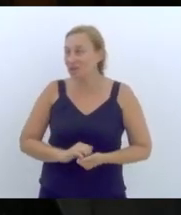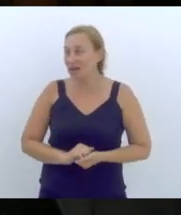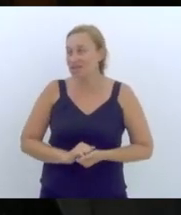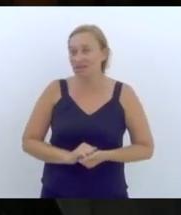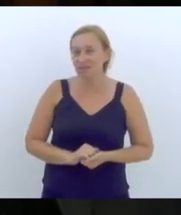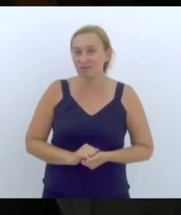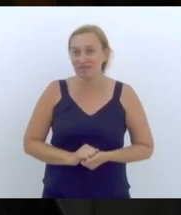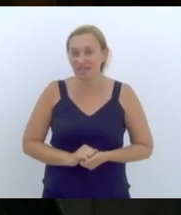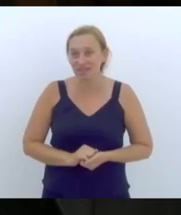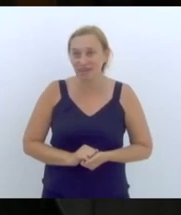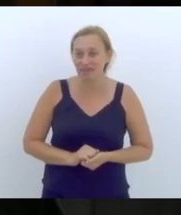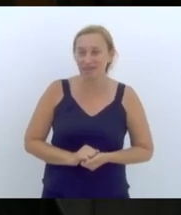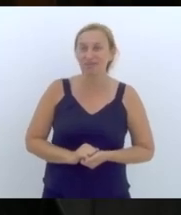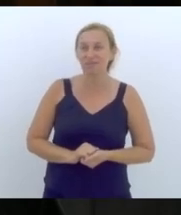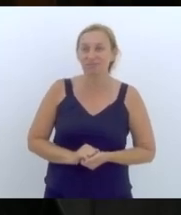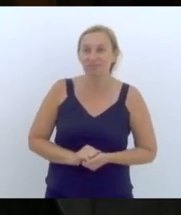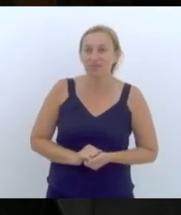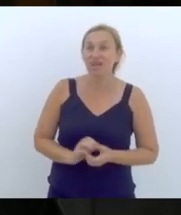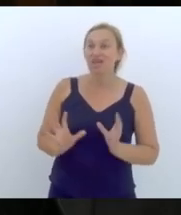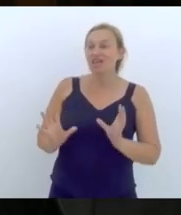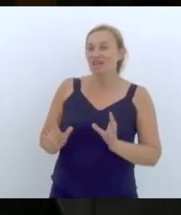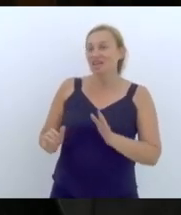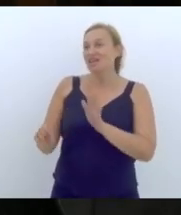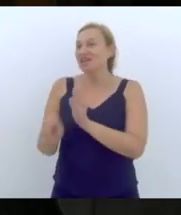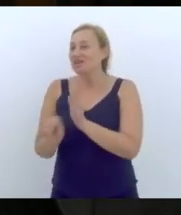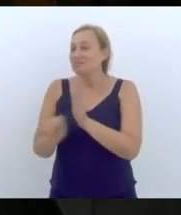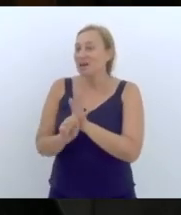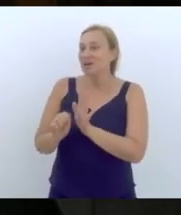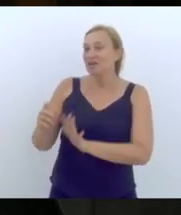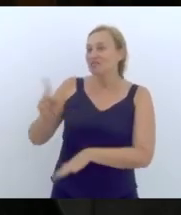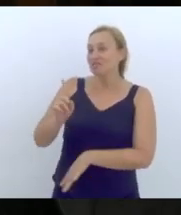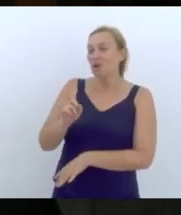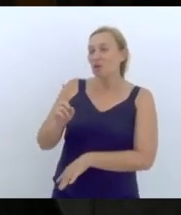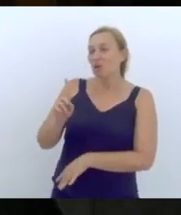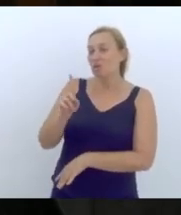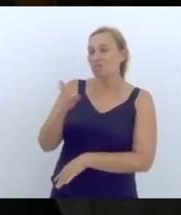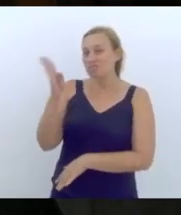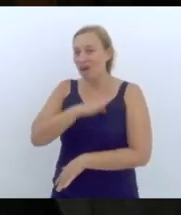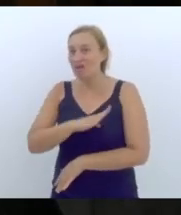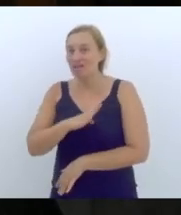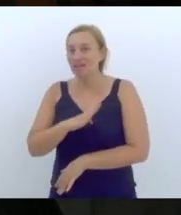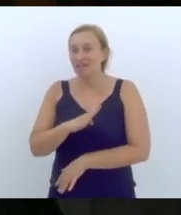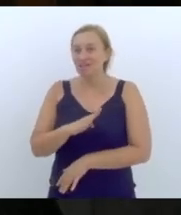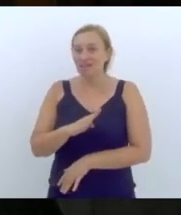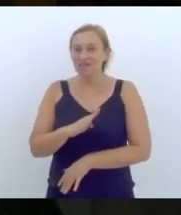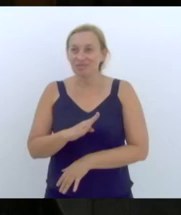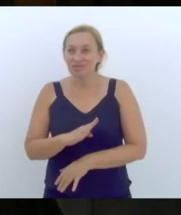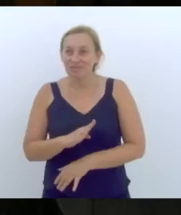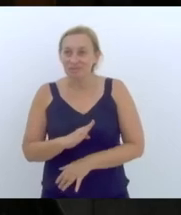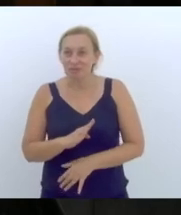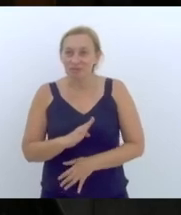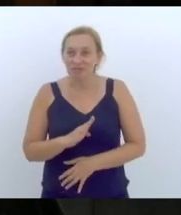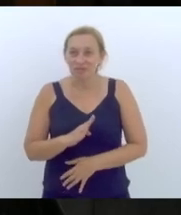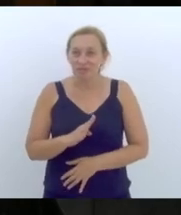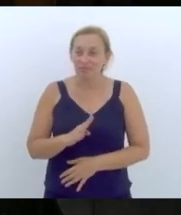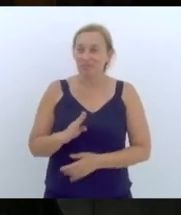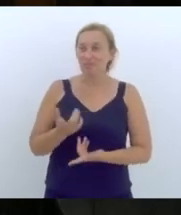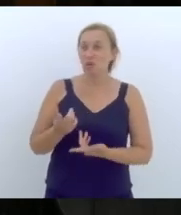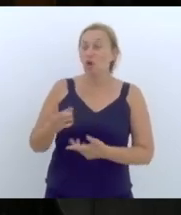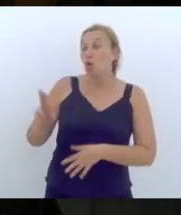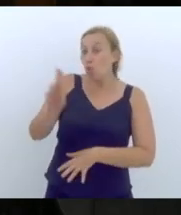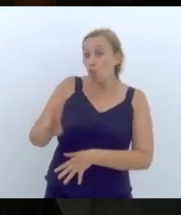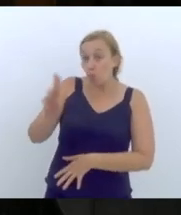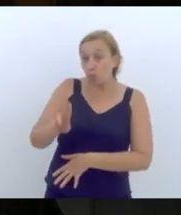Ficam botando na cabeça de criança que maconha não faz mal. Nunca apresentam o lado prejudicial do